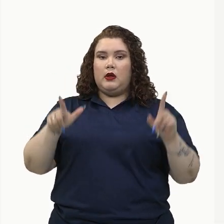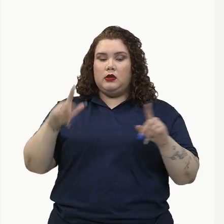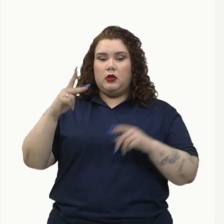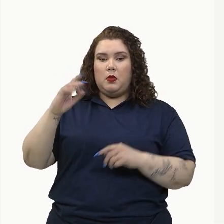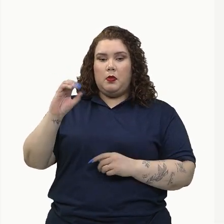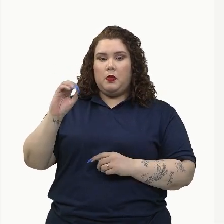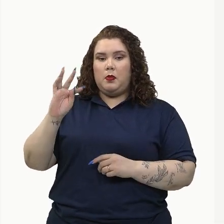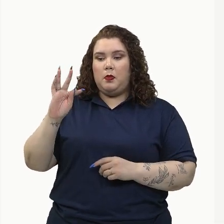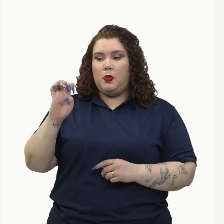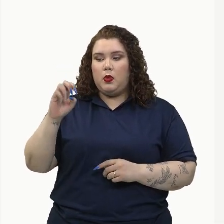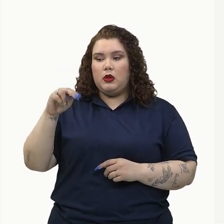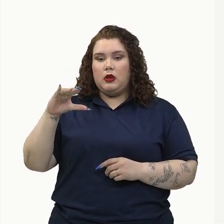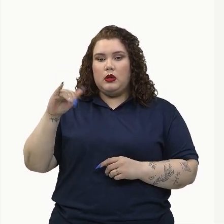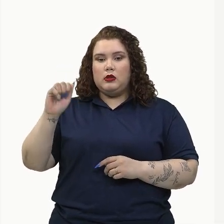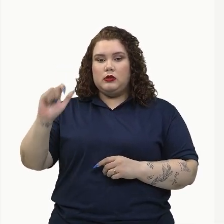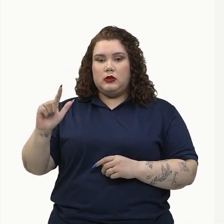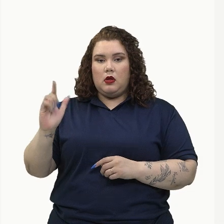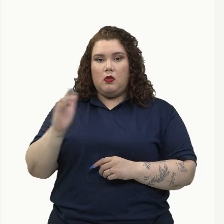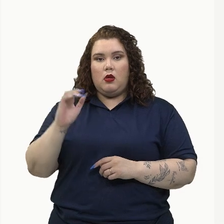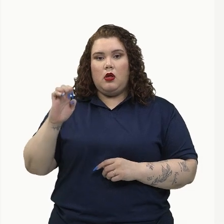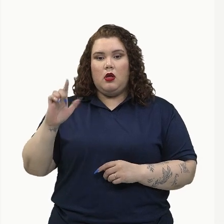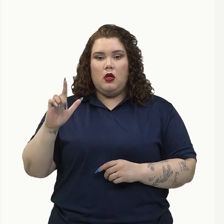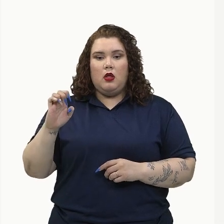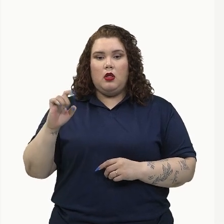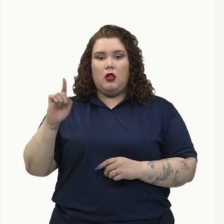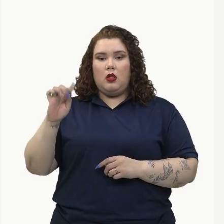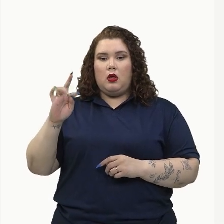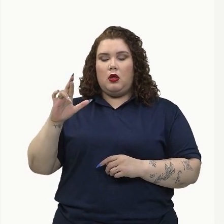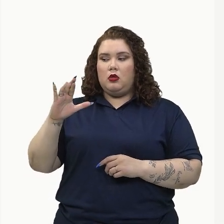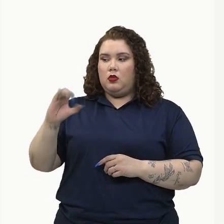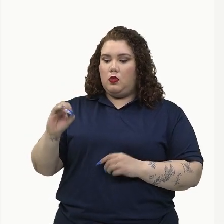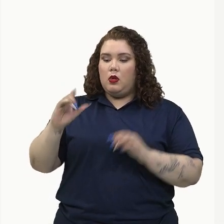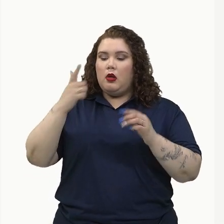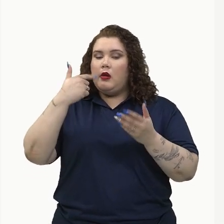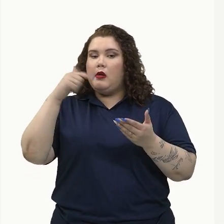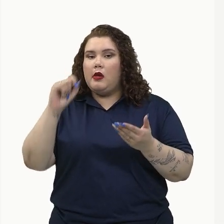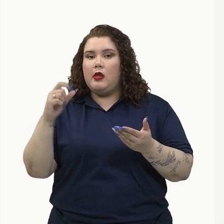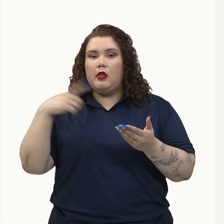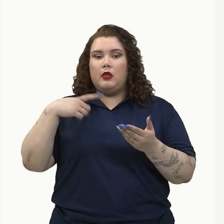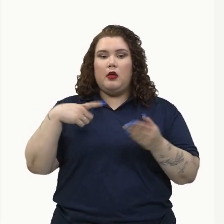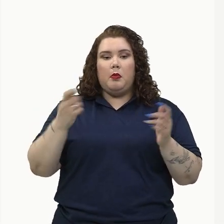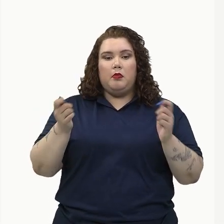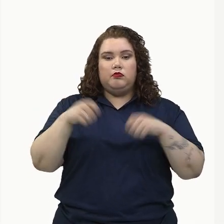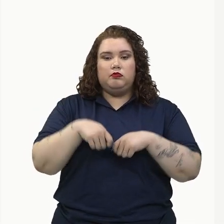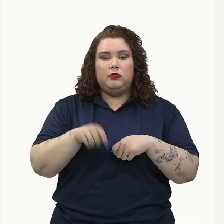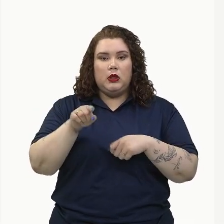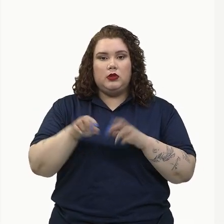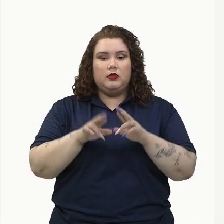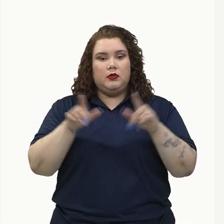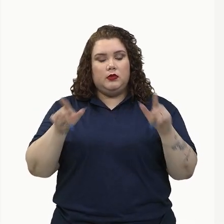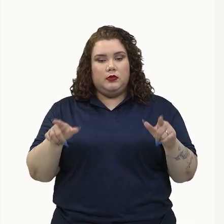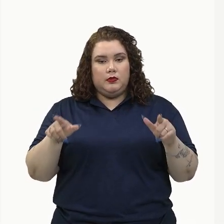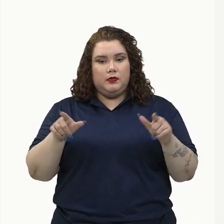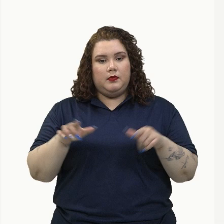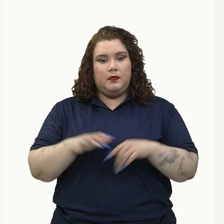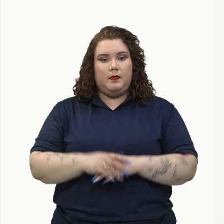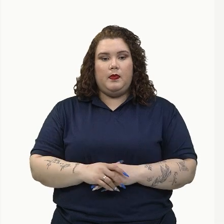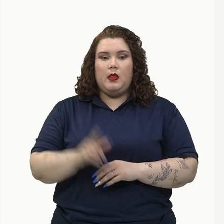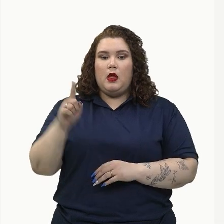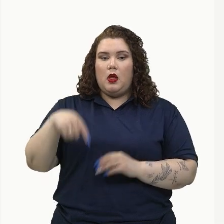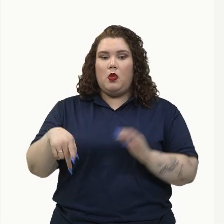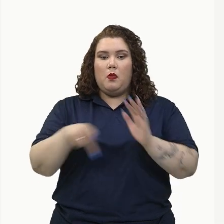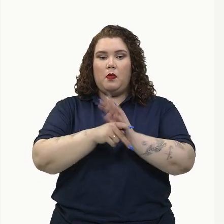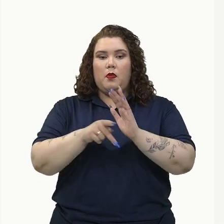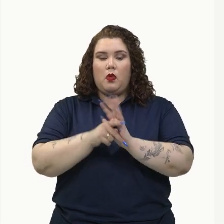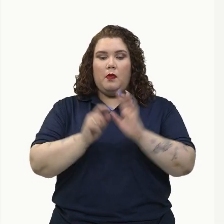potencial elétrico, né? Quem é que fornece essa diferença de potencial aí? Ela é fornecida pelo